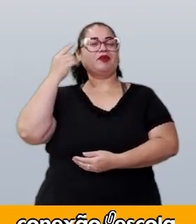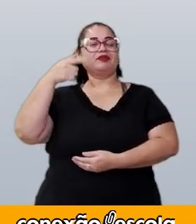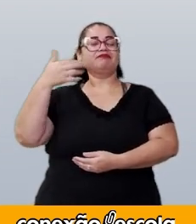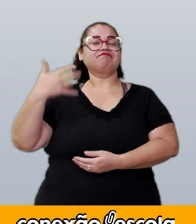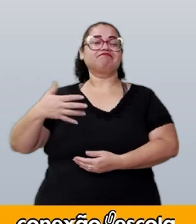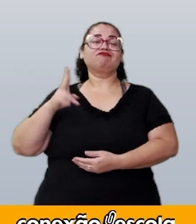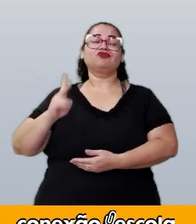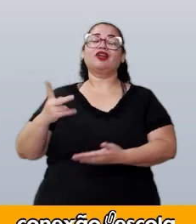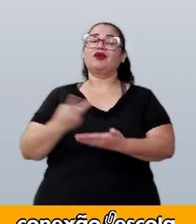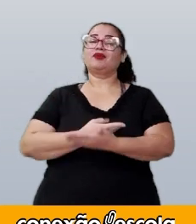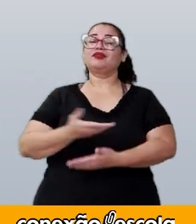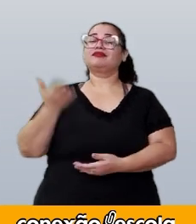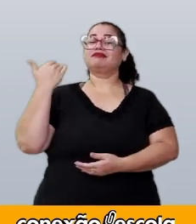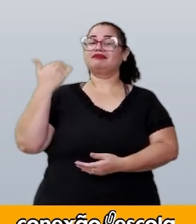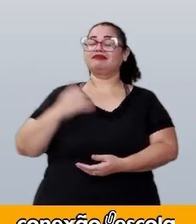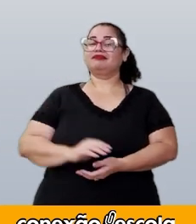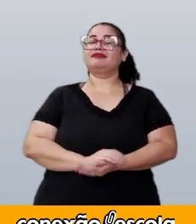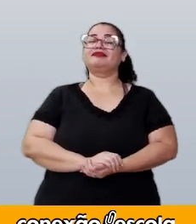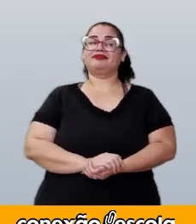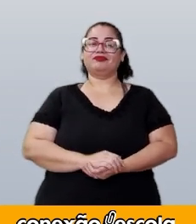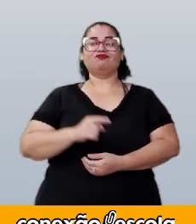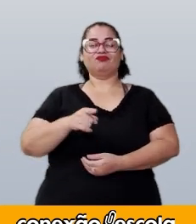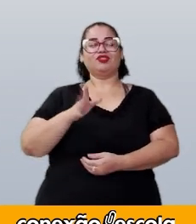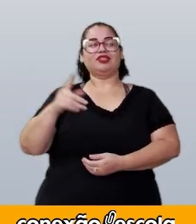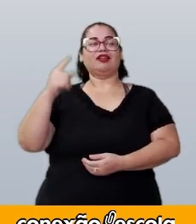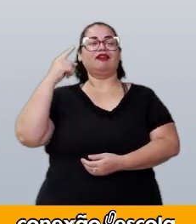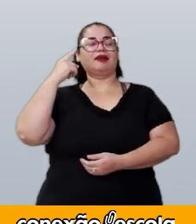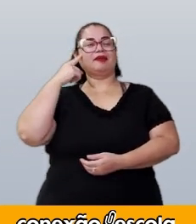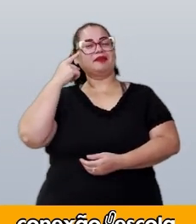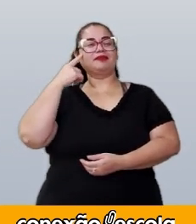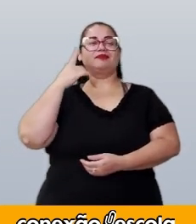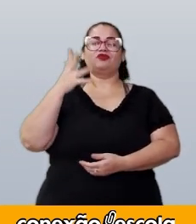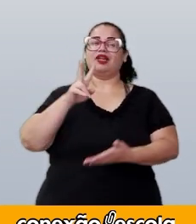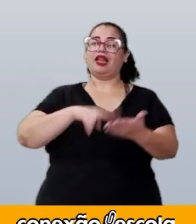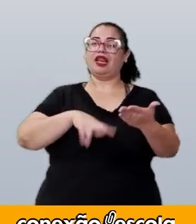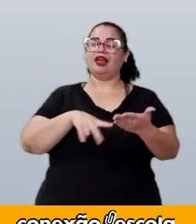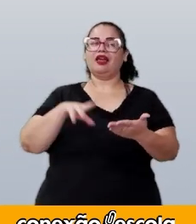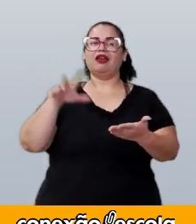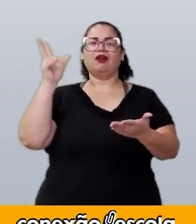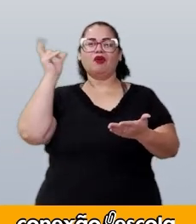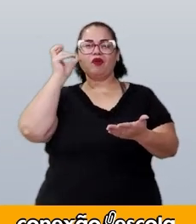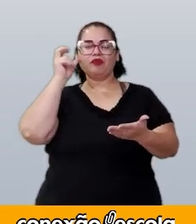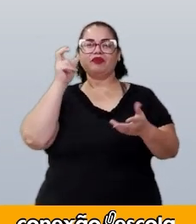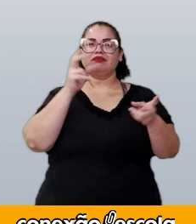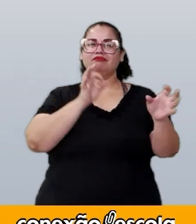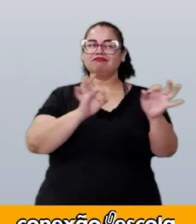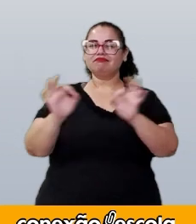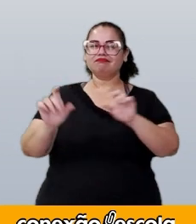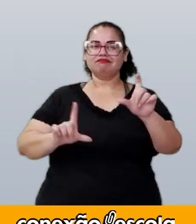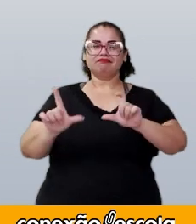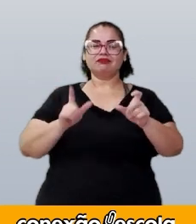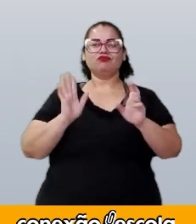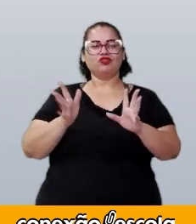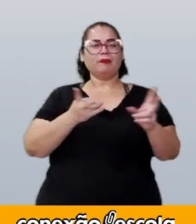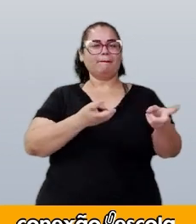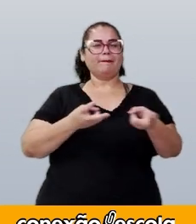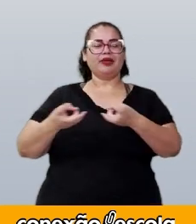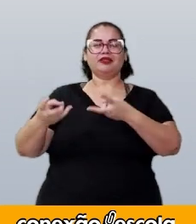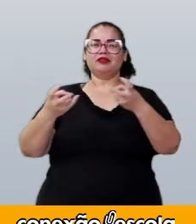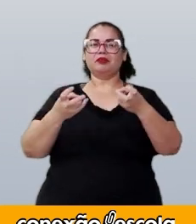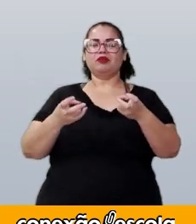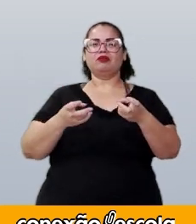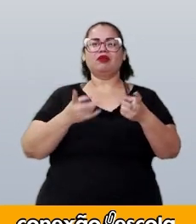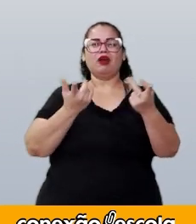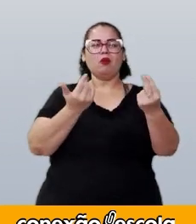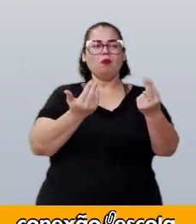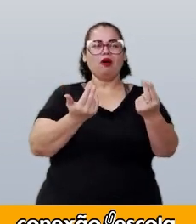já viveu. Você já teve a impressão de ler, ouvir ou assistir algo e já ter percebido aquilo em algum